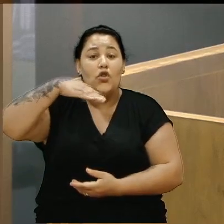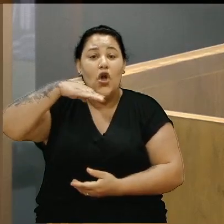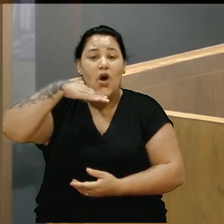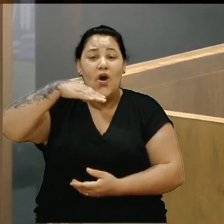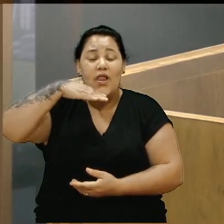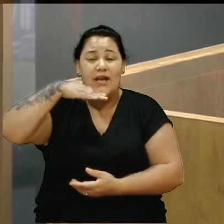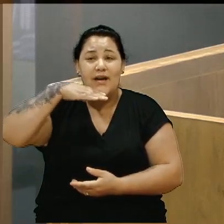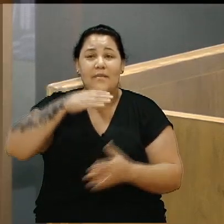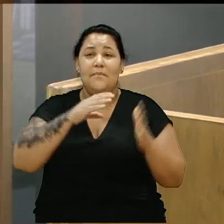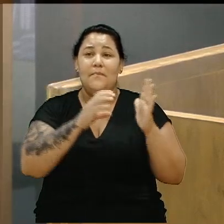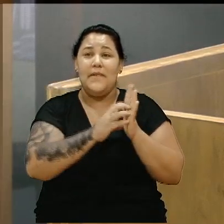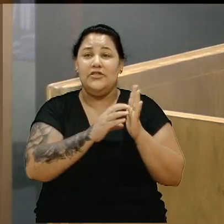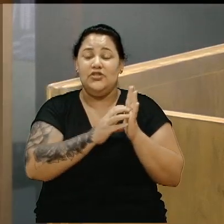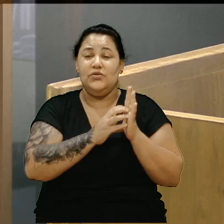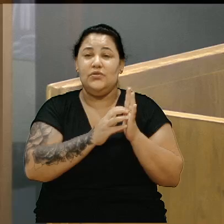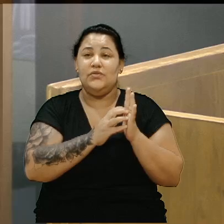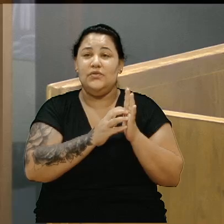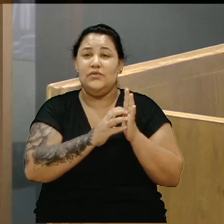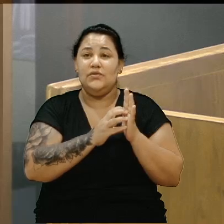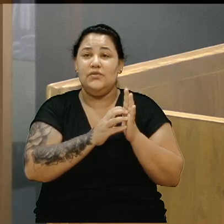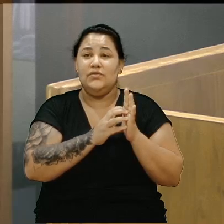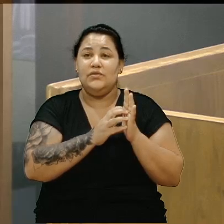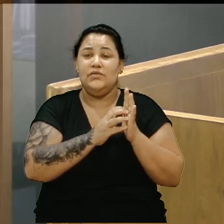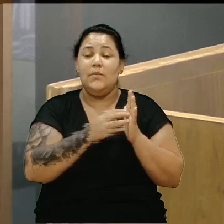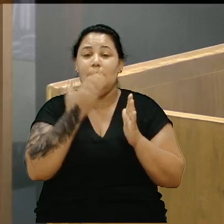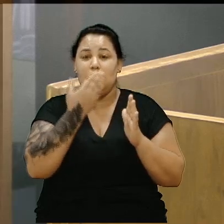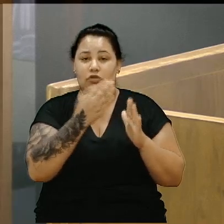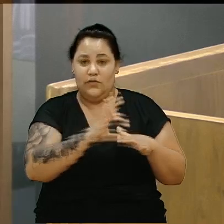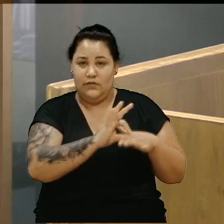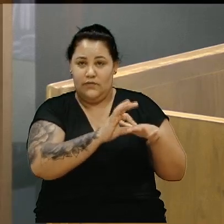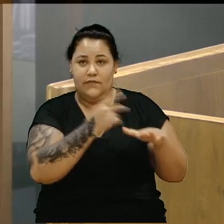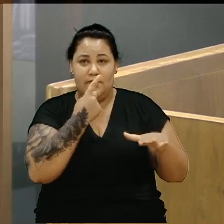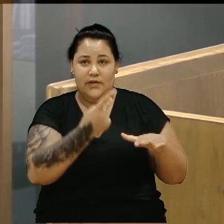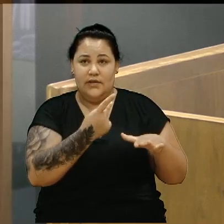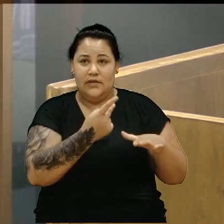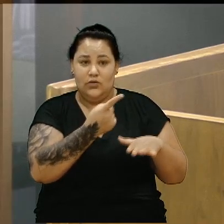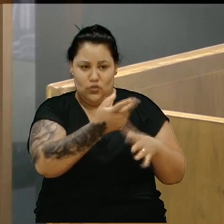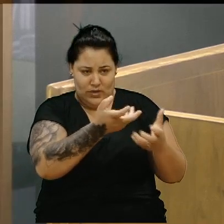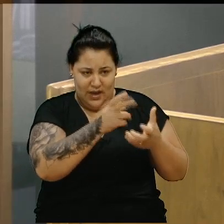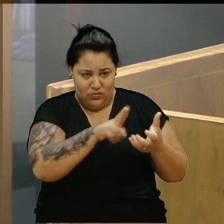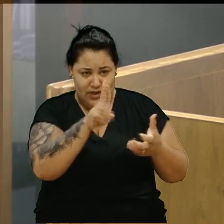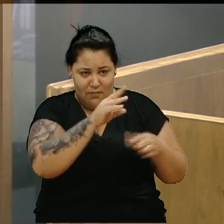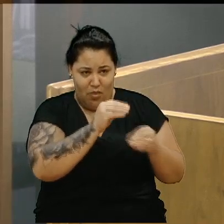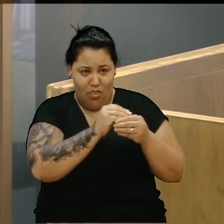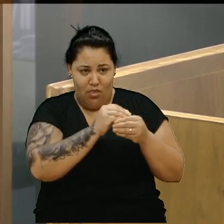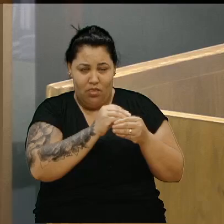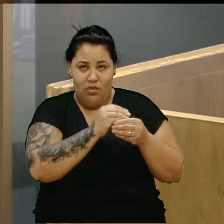partido dos eu peço uma declaração, vereador Daniel, o senhor vai querer usar um espaço? Então,